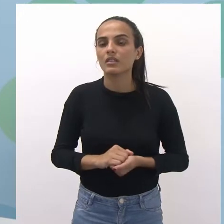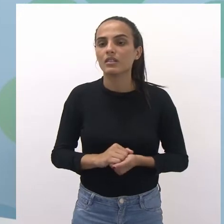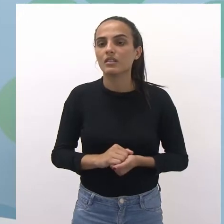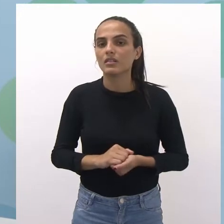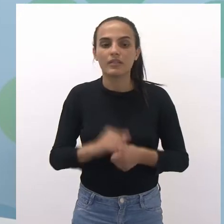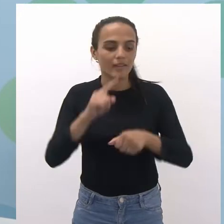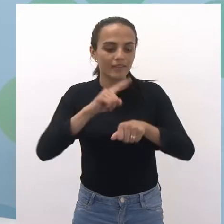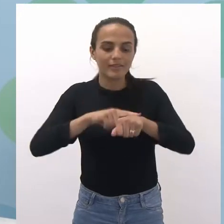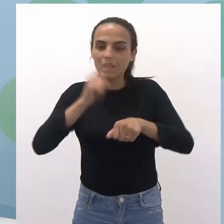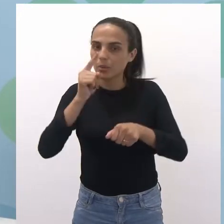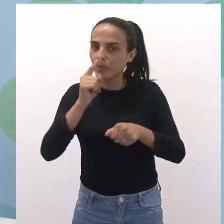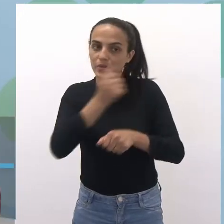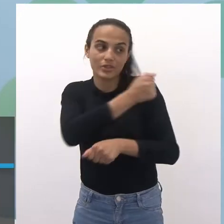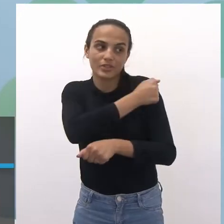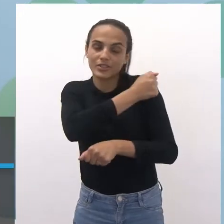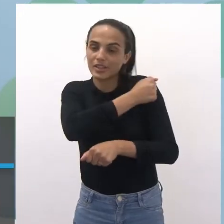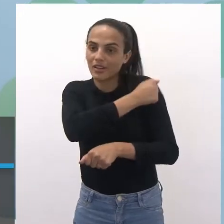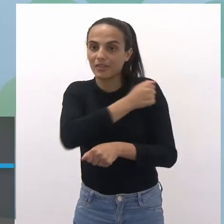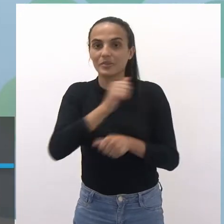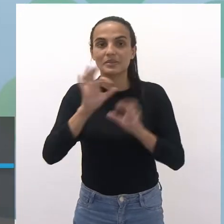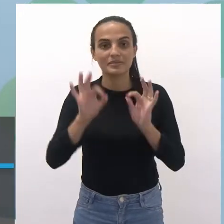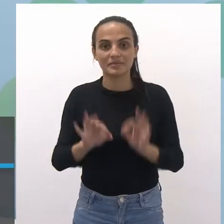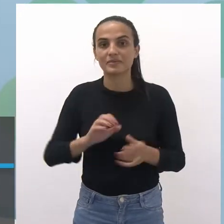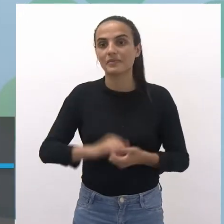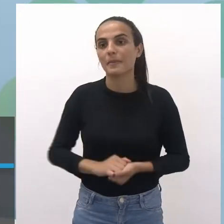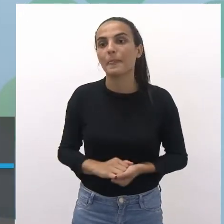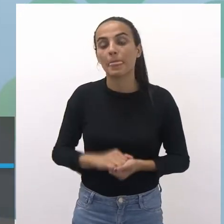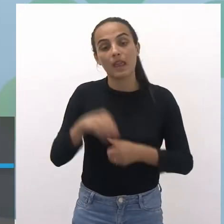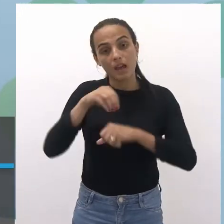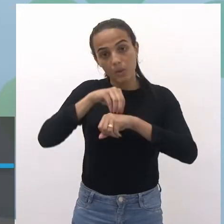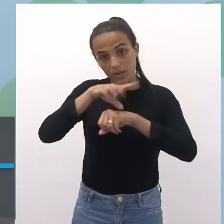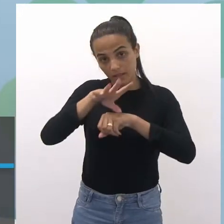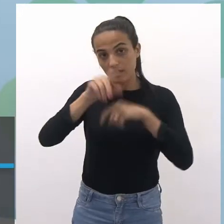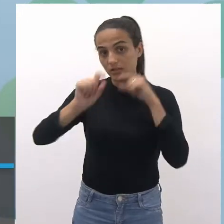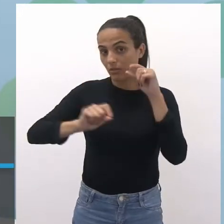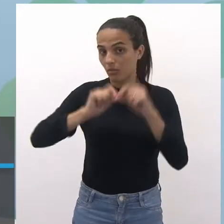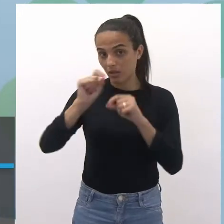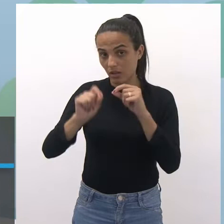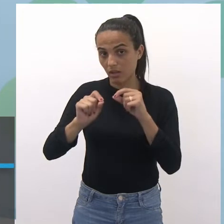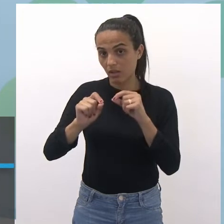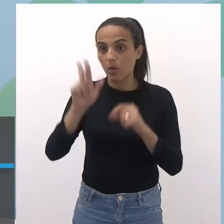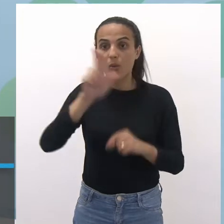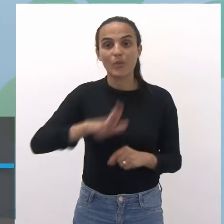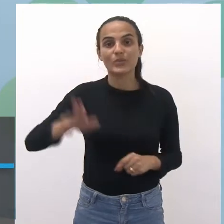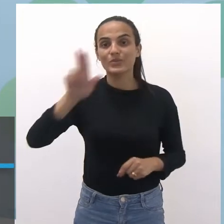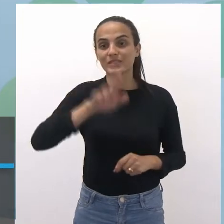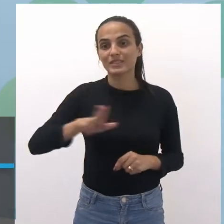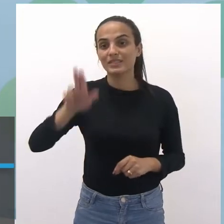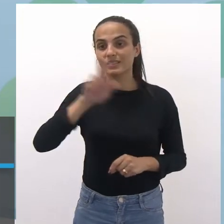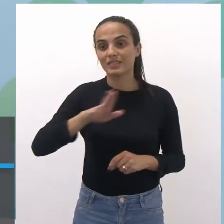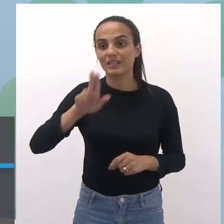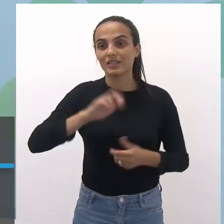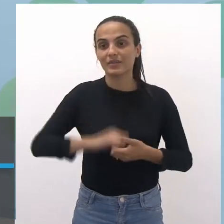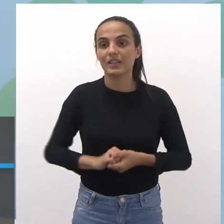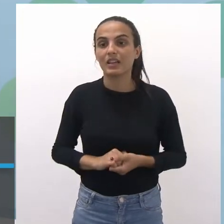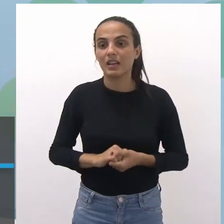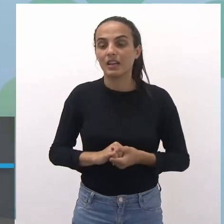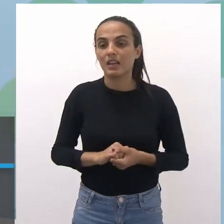tempo de aula do colega. Neste caso, é aconselhável usar o fator